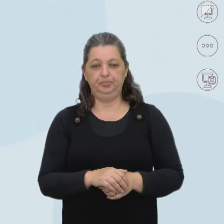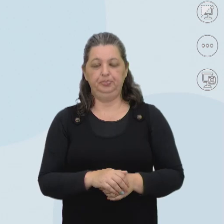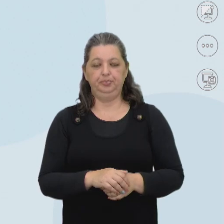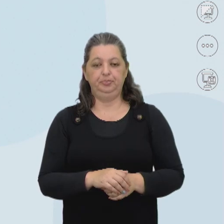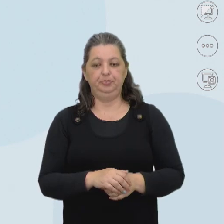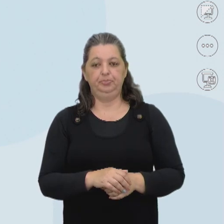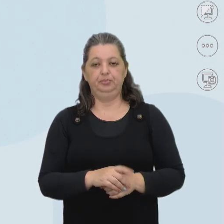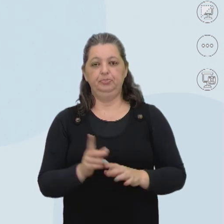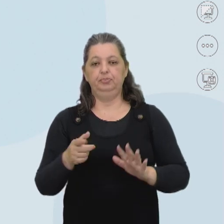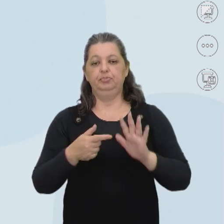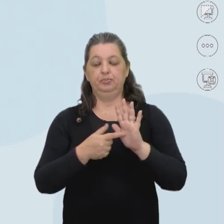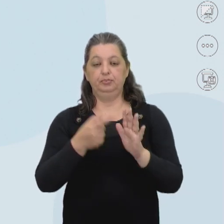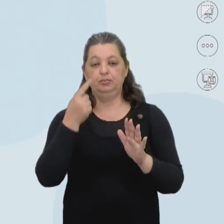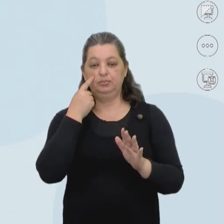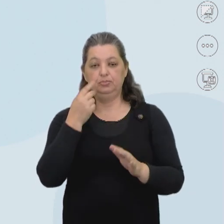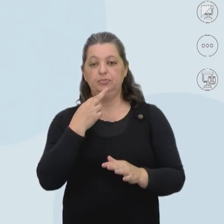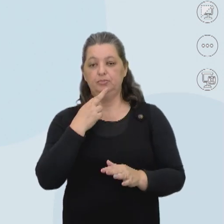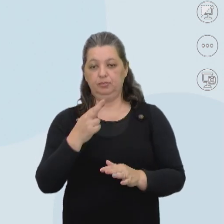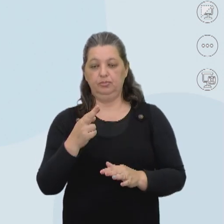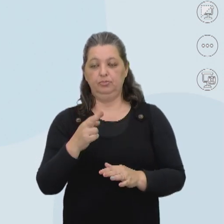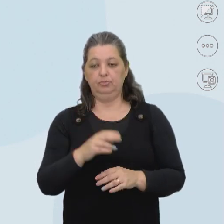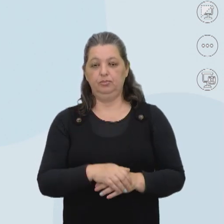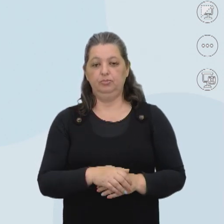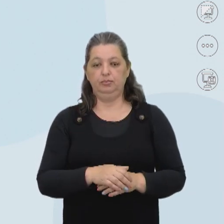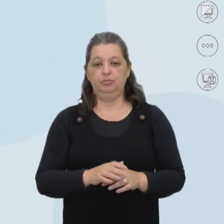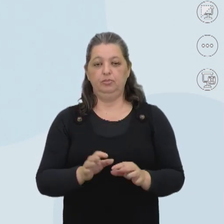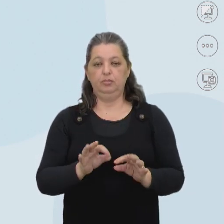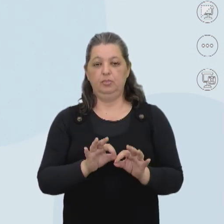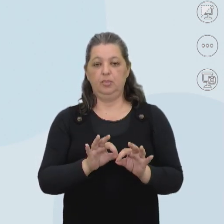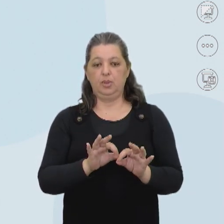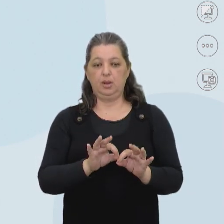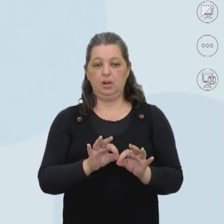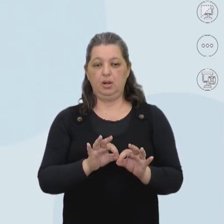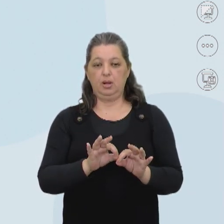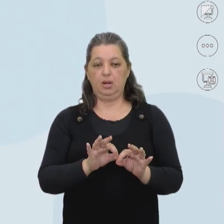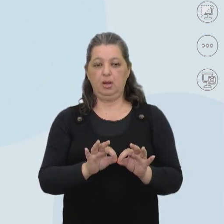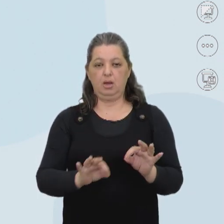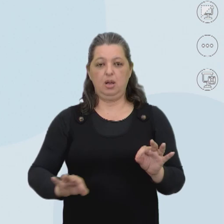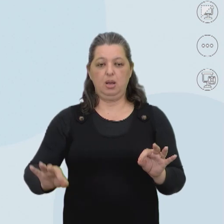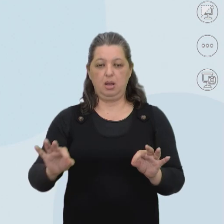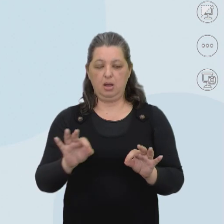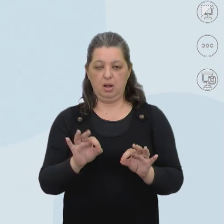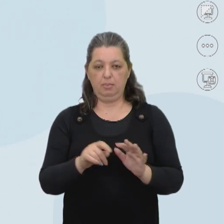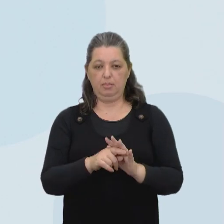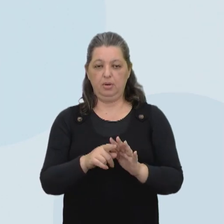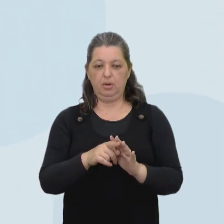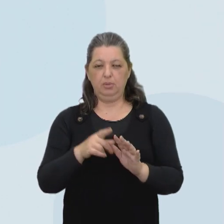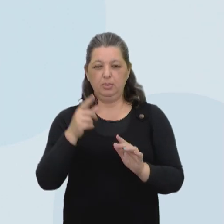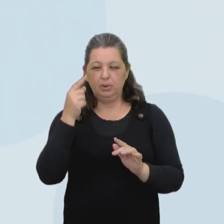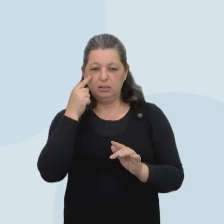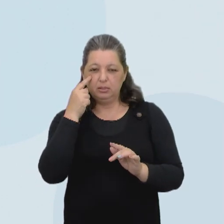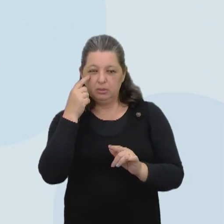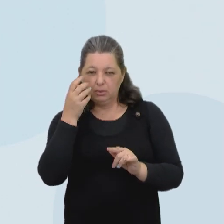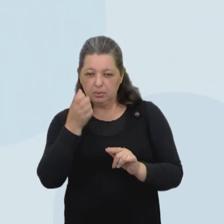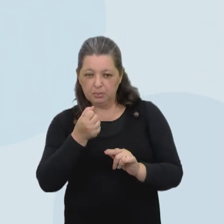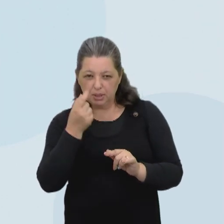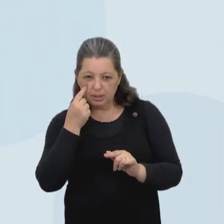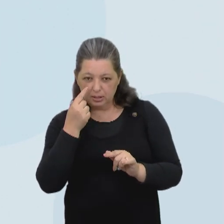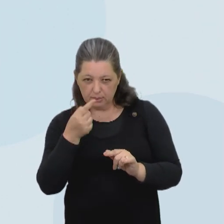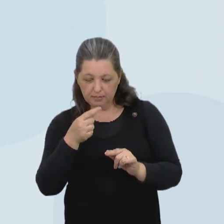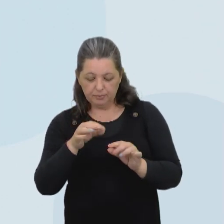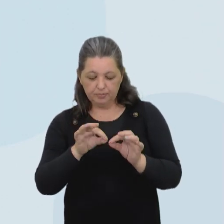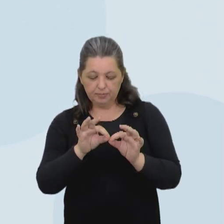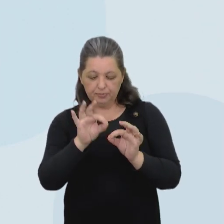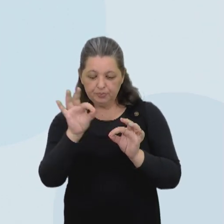medidas indicadas e responda qual é a área da parte branca. Peraí, eu quero a área dessa partezinha aqui de dentro.